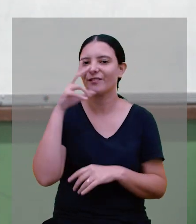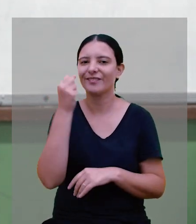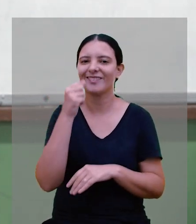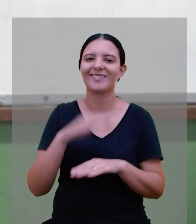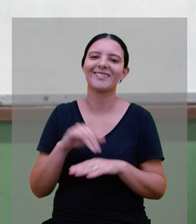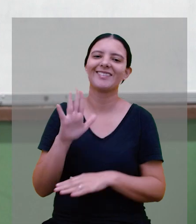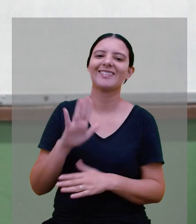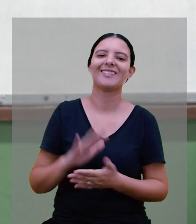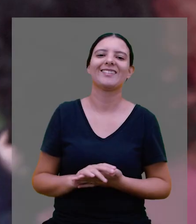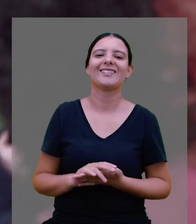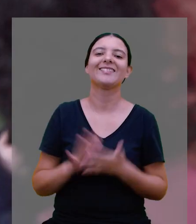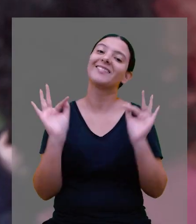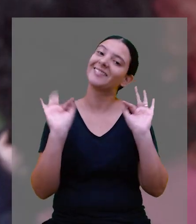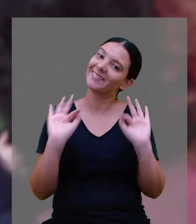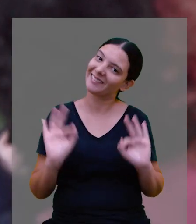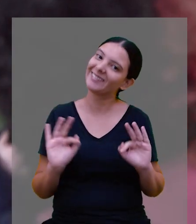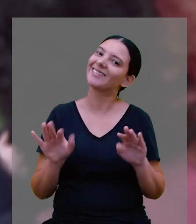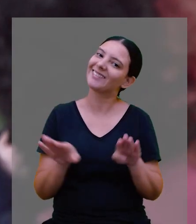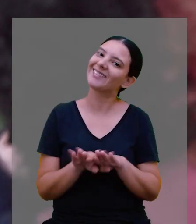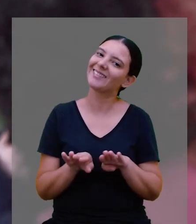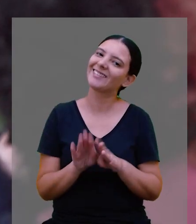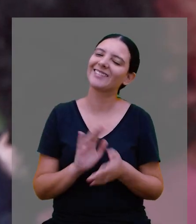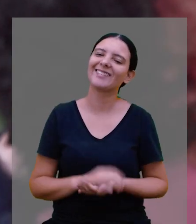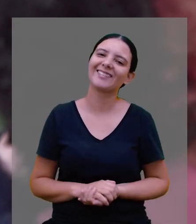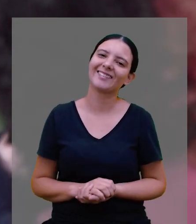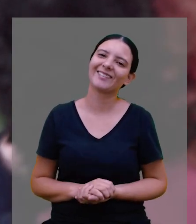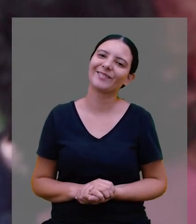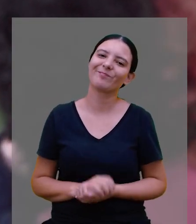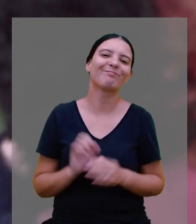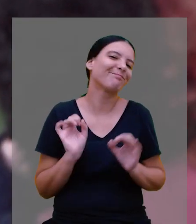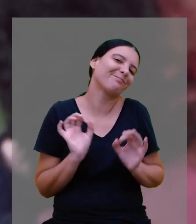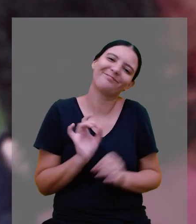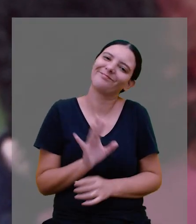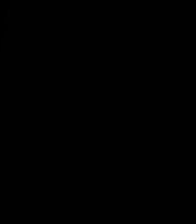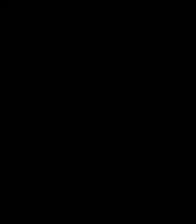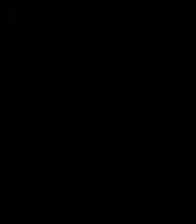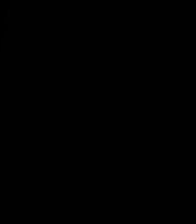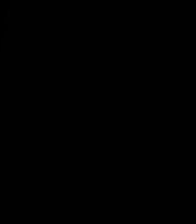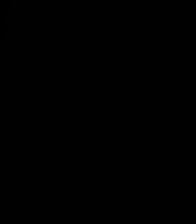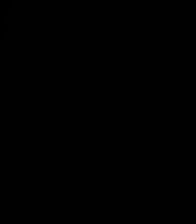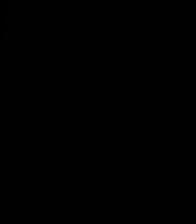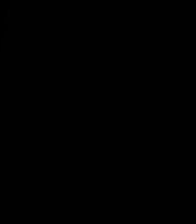mais fortes, mais felizes até. É isso, queridos.